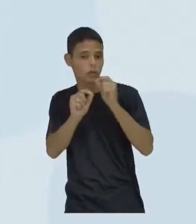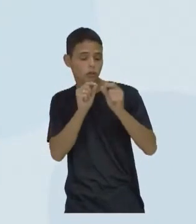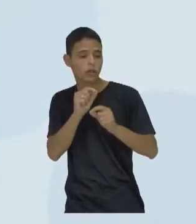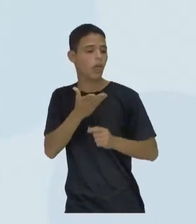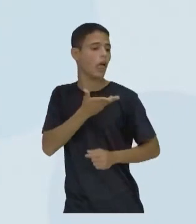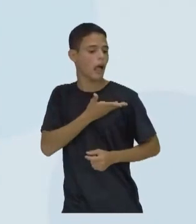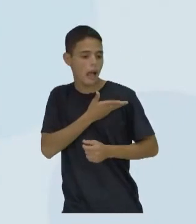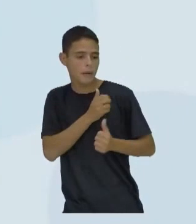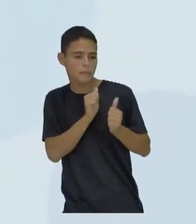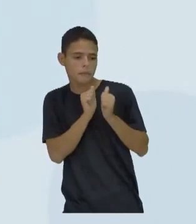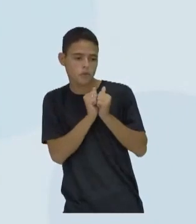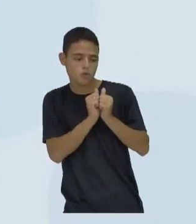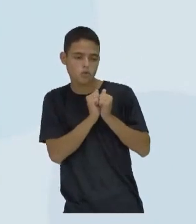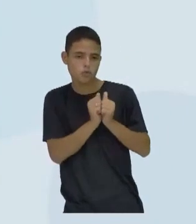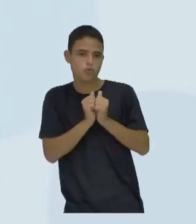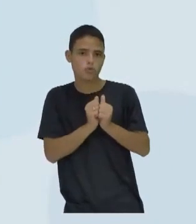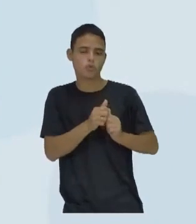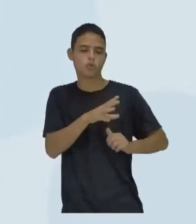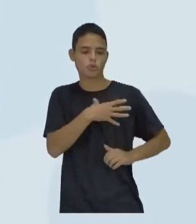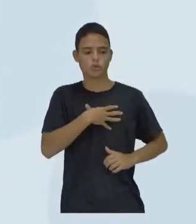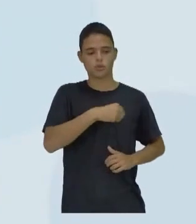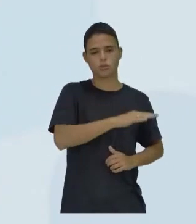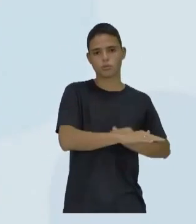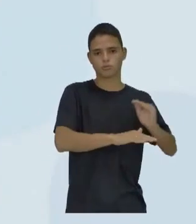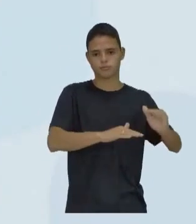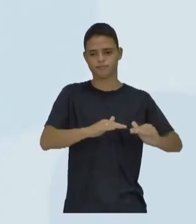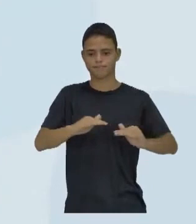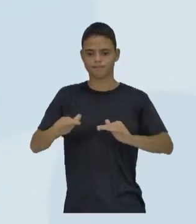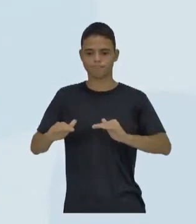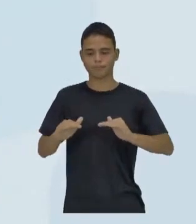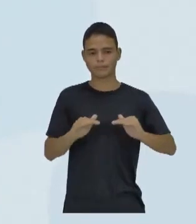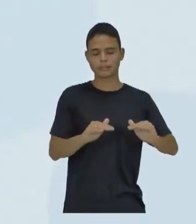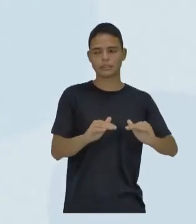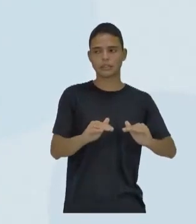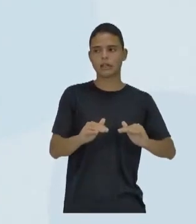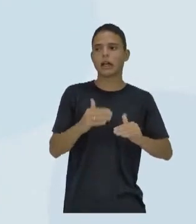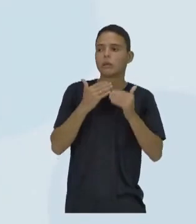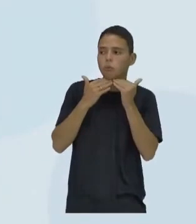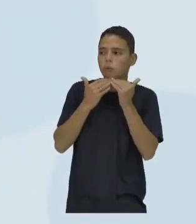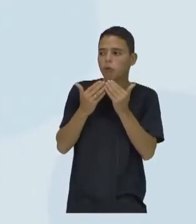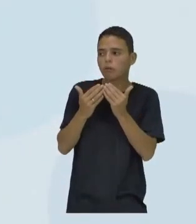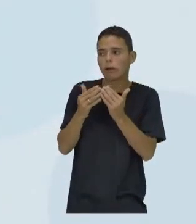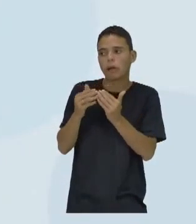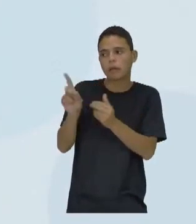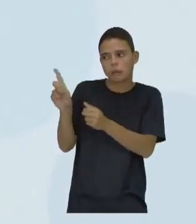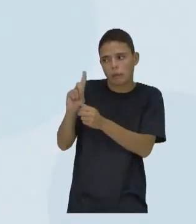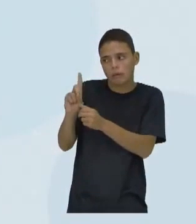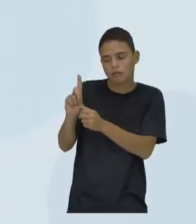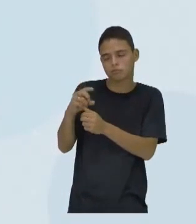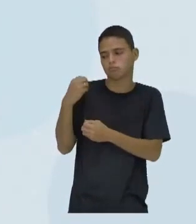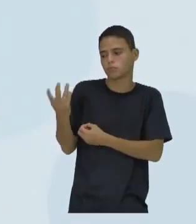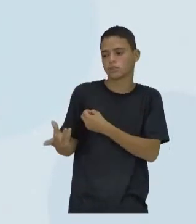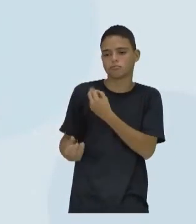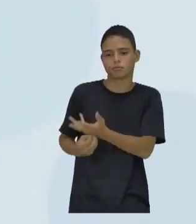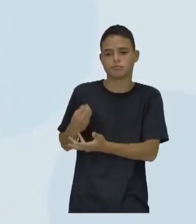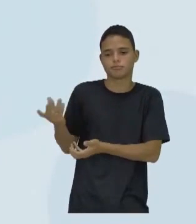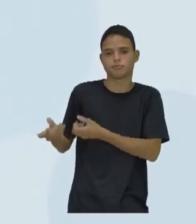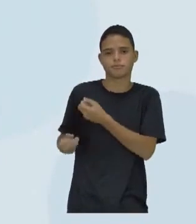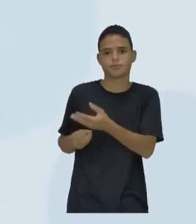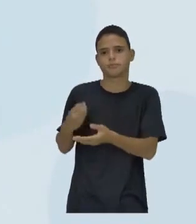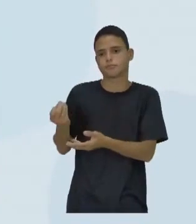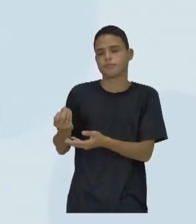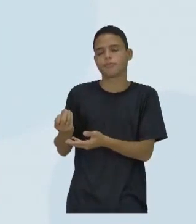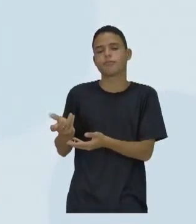assim desfaz-se a obrigação de dizer não e enfrentar o conflito. O resultado é, no final,